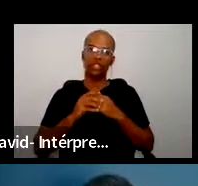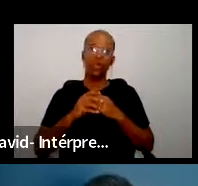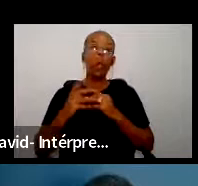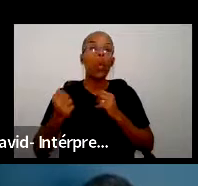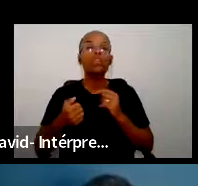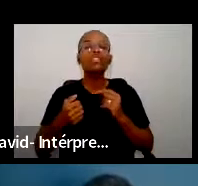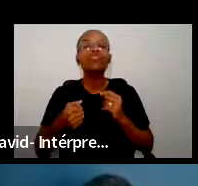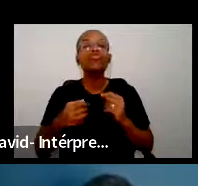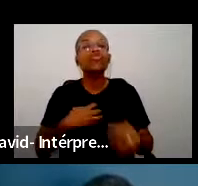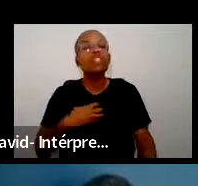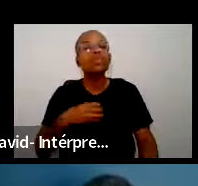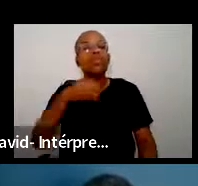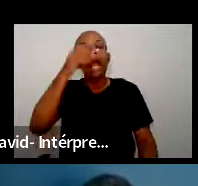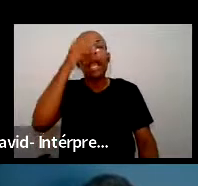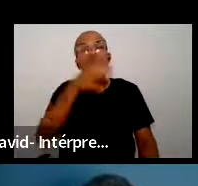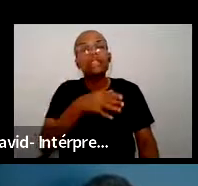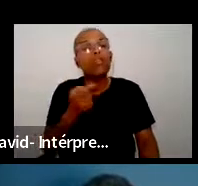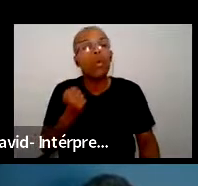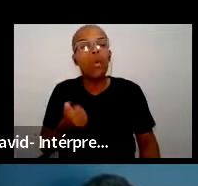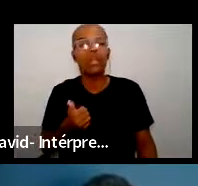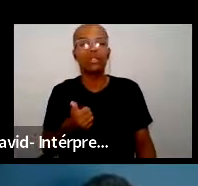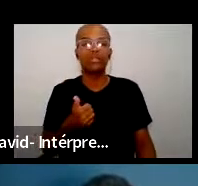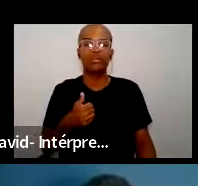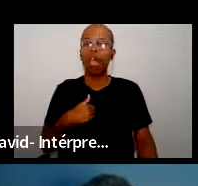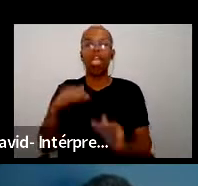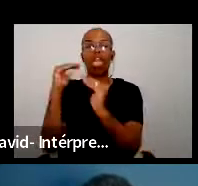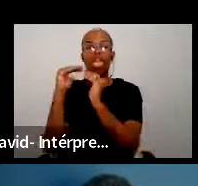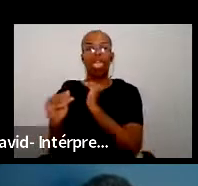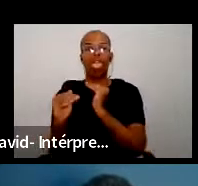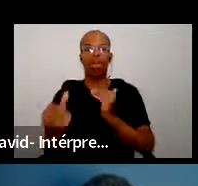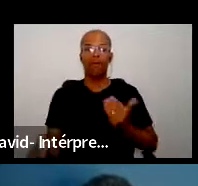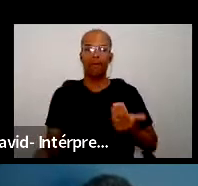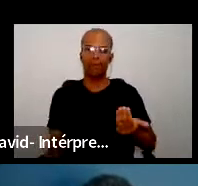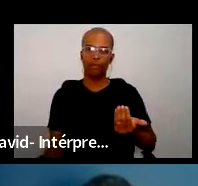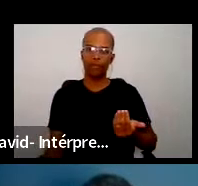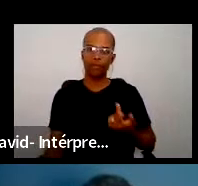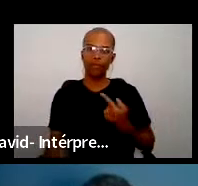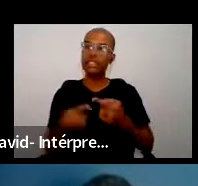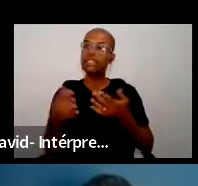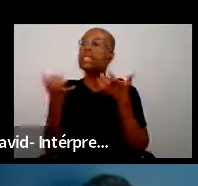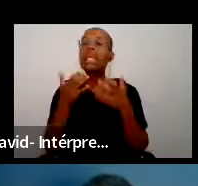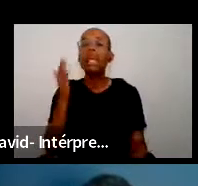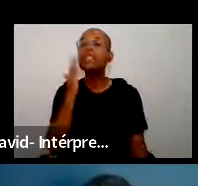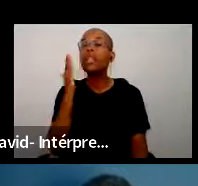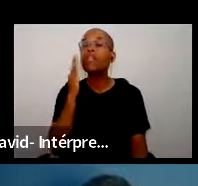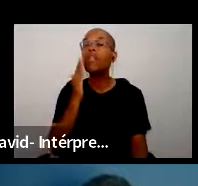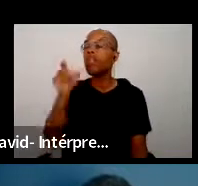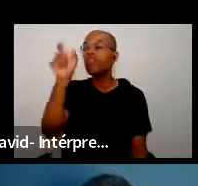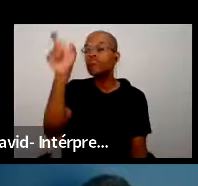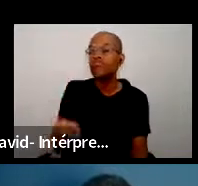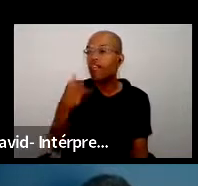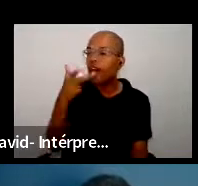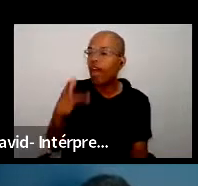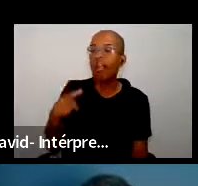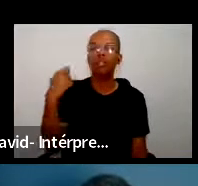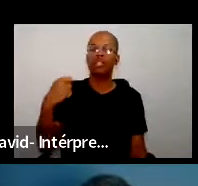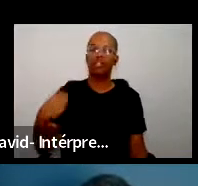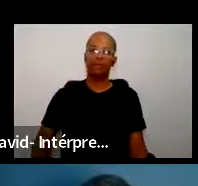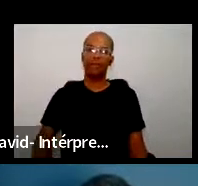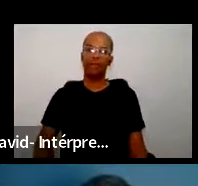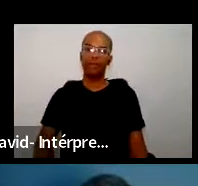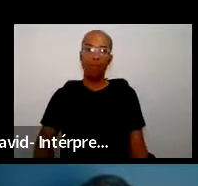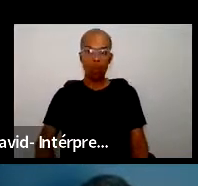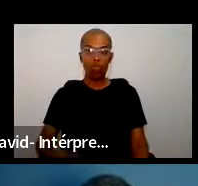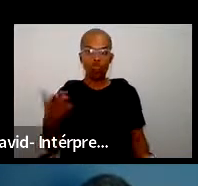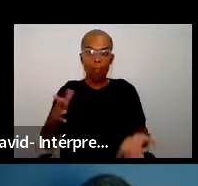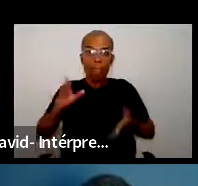isso muito, né? Para discordar, mas nem sequer entendeu a fala do outro, né? Então, na verdade, a